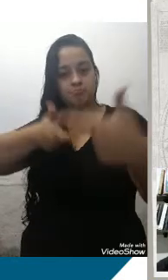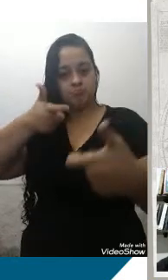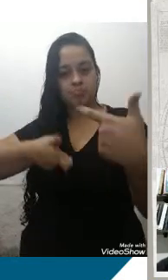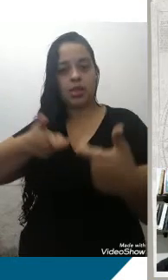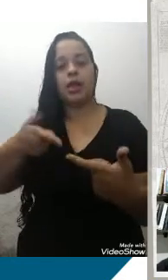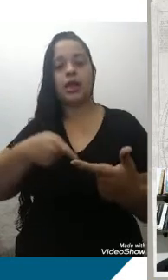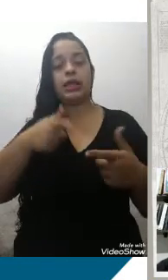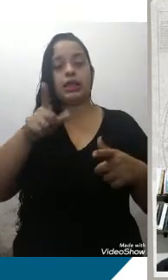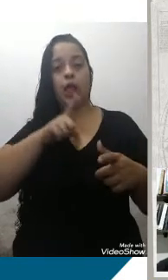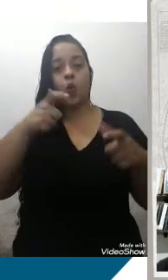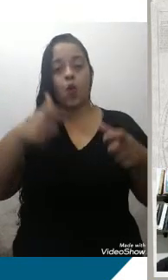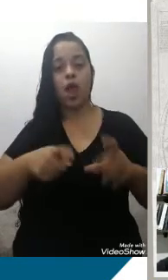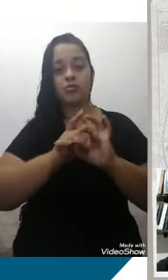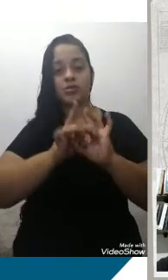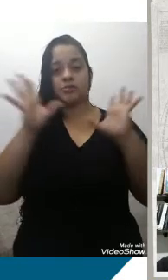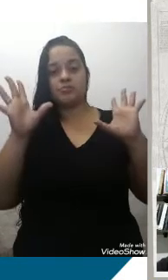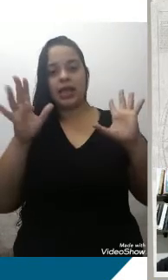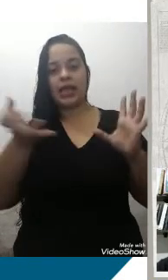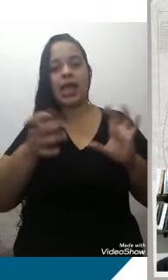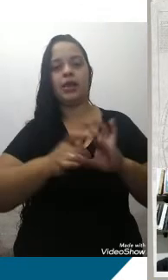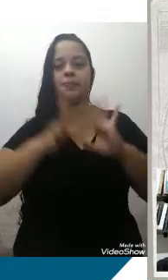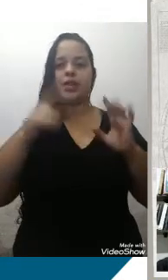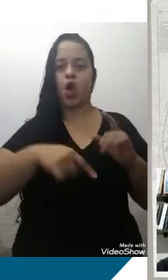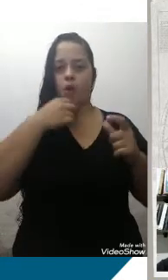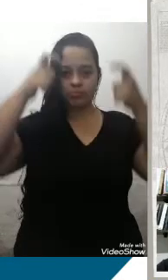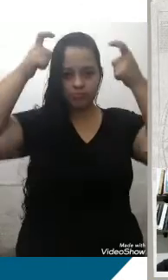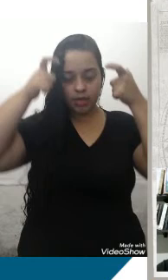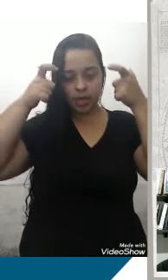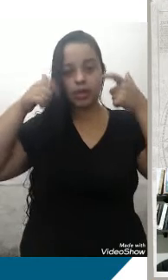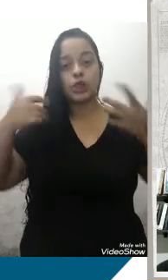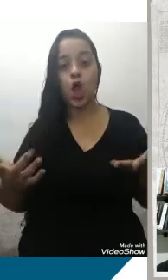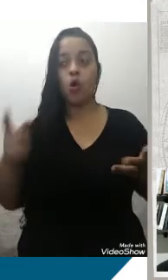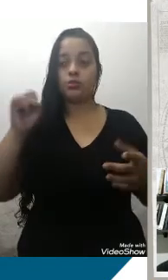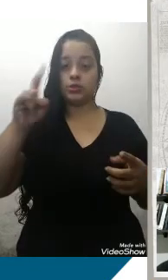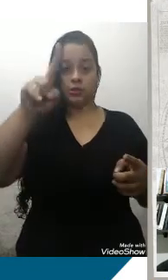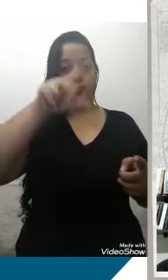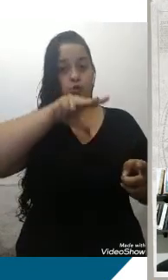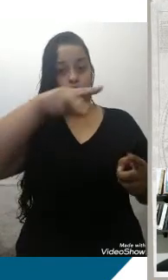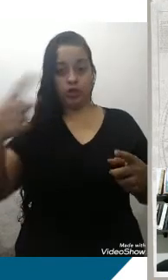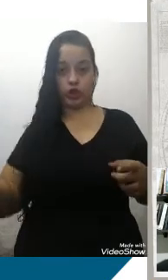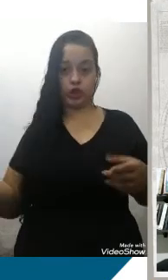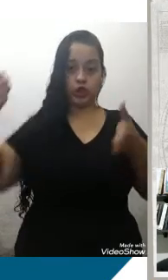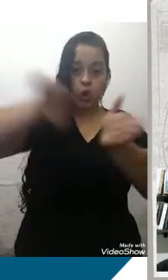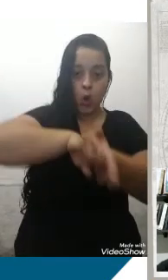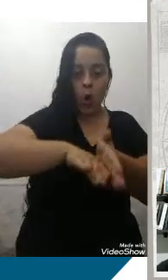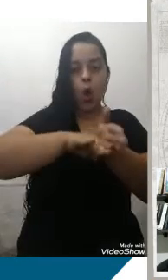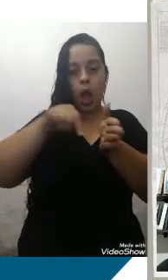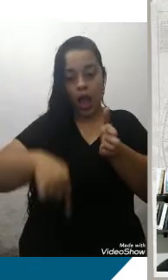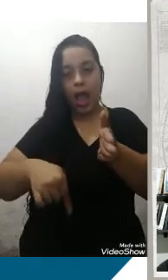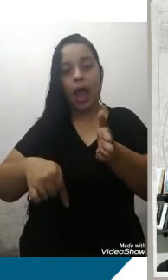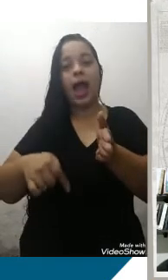libertar da dominação do Samorim, da autoridade de Calicut. Então viram nos portugueses, quando ali chegaram, a